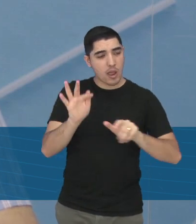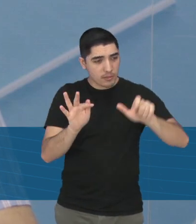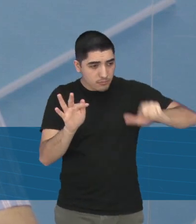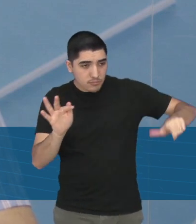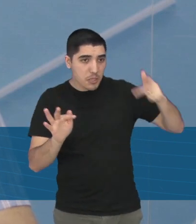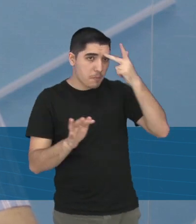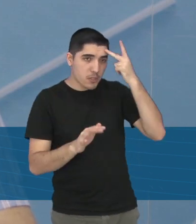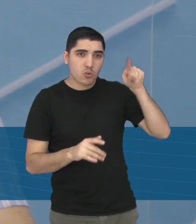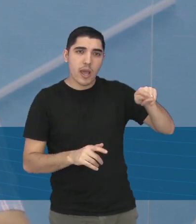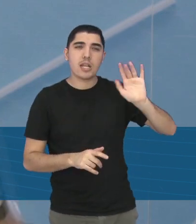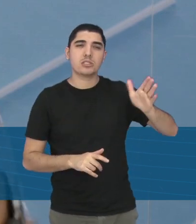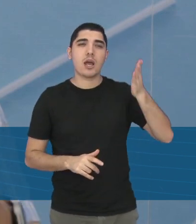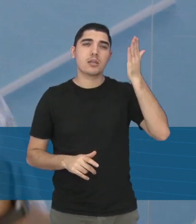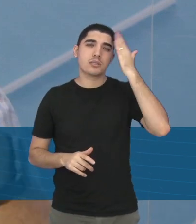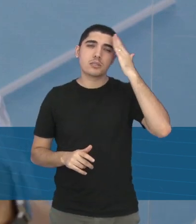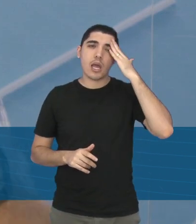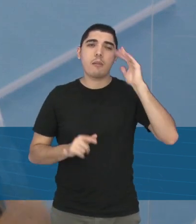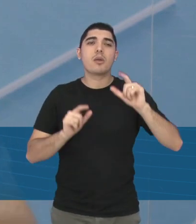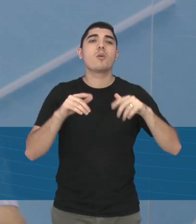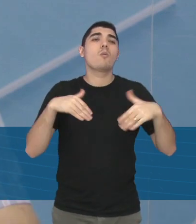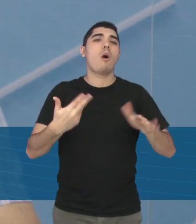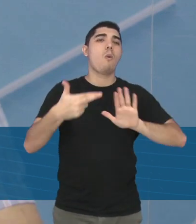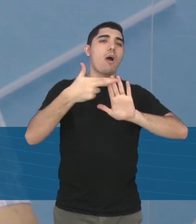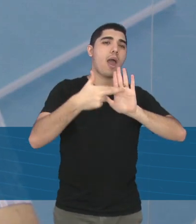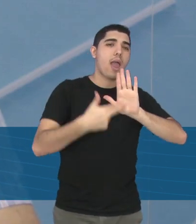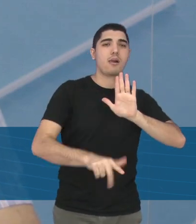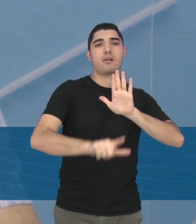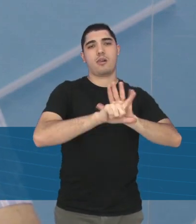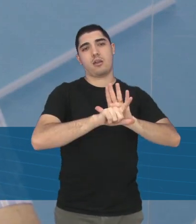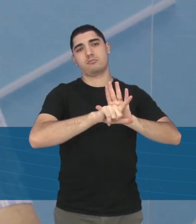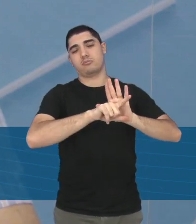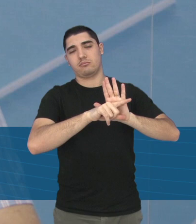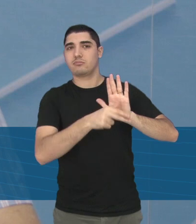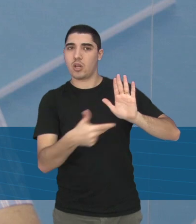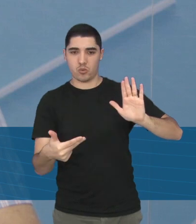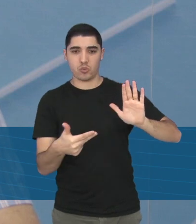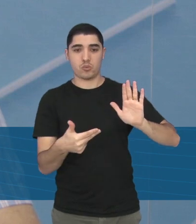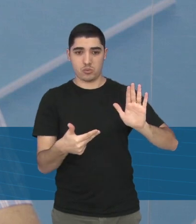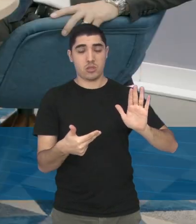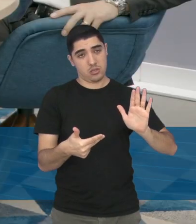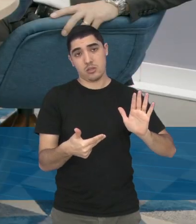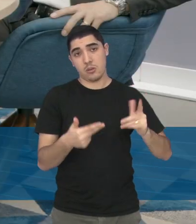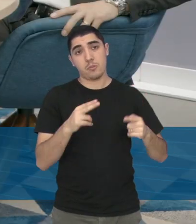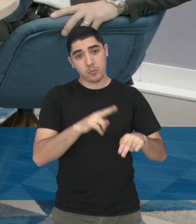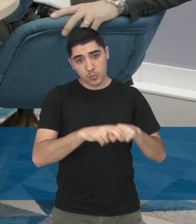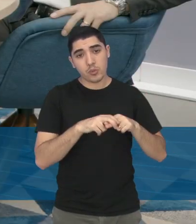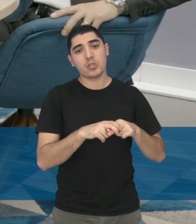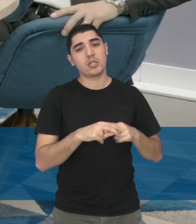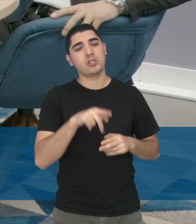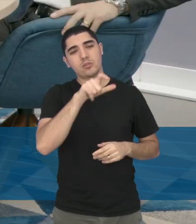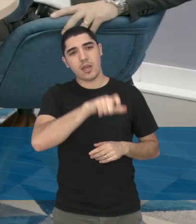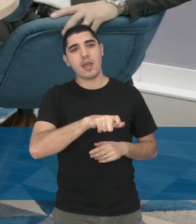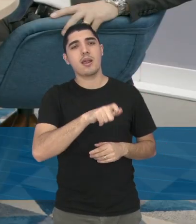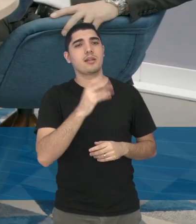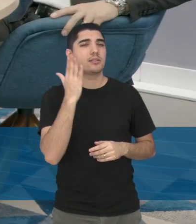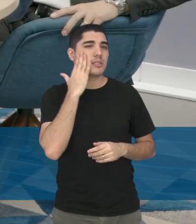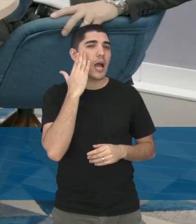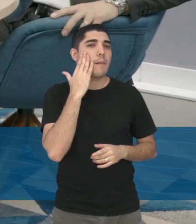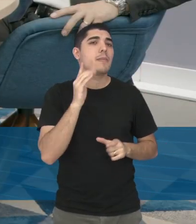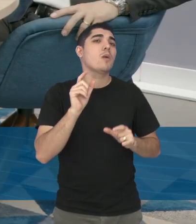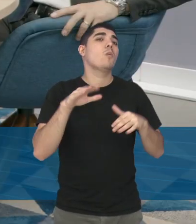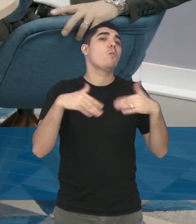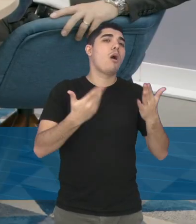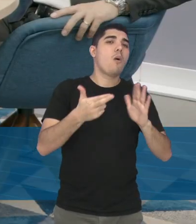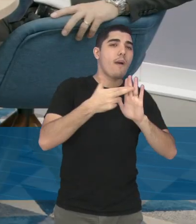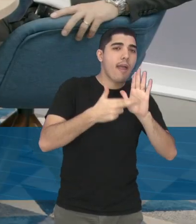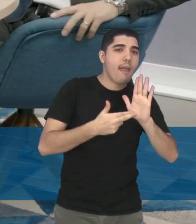que realmente vão estar sabendo exatamente como tudo tem que funcionar. Com pleno conhecimento, tanto do que está ali na CLT